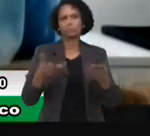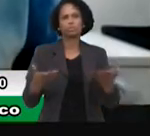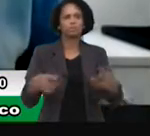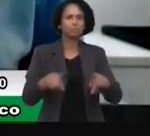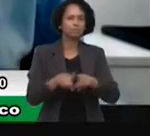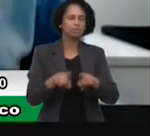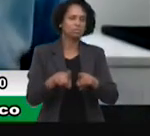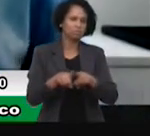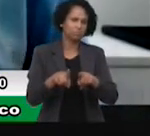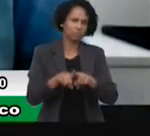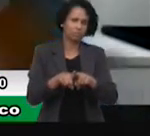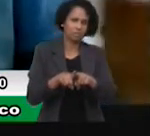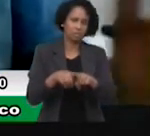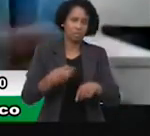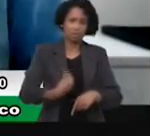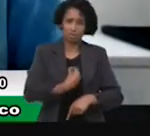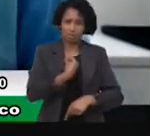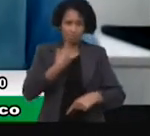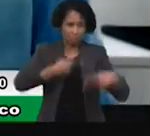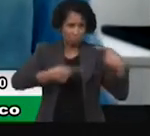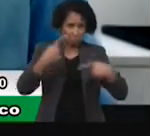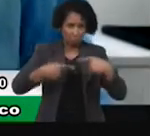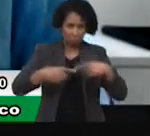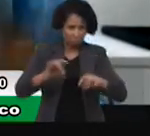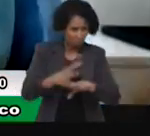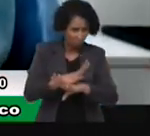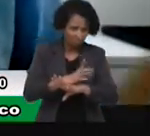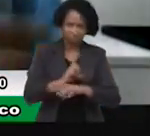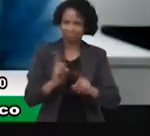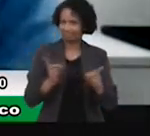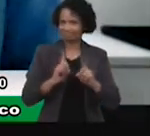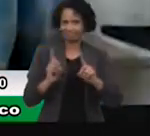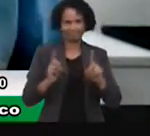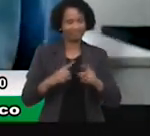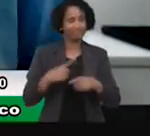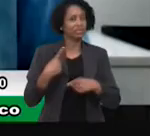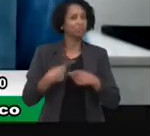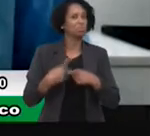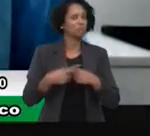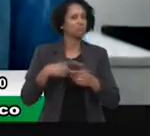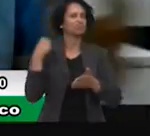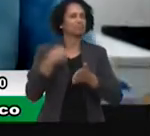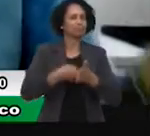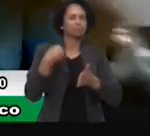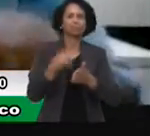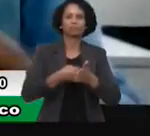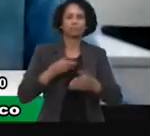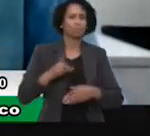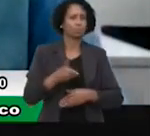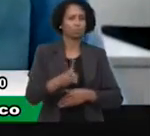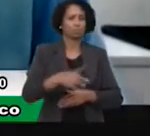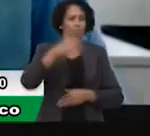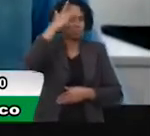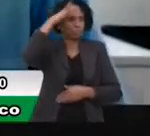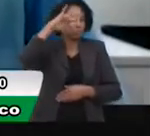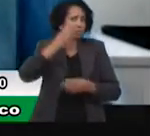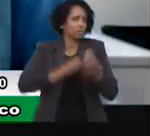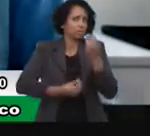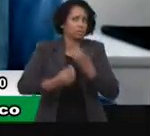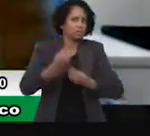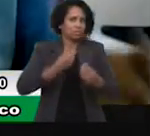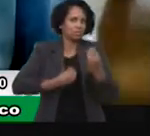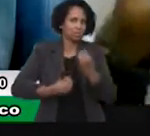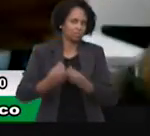minha vida política, porque tivemos uma derrota na urna, duvidosa ou não, a gente não sabemos e vamos morrer com